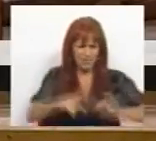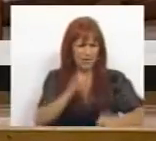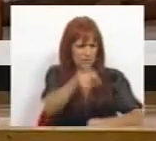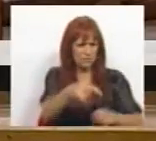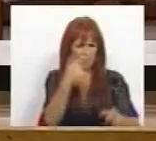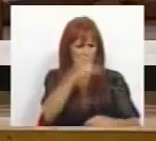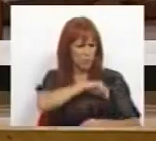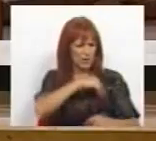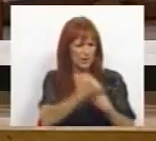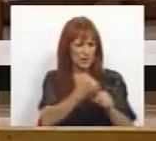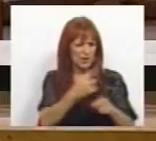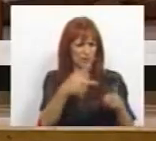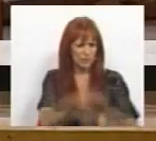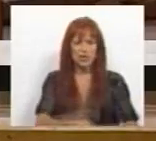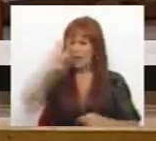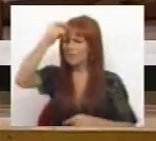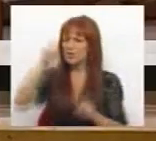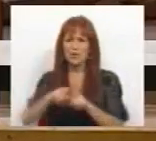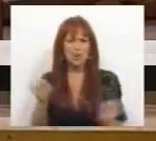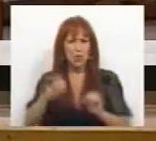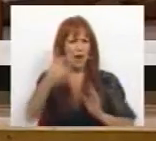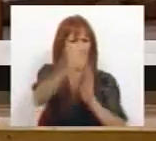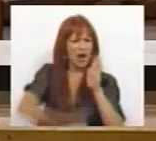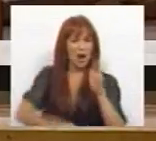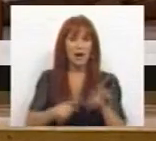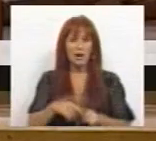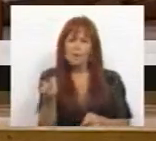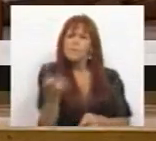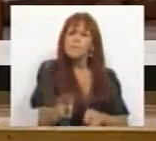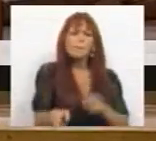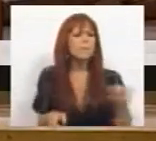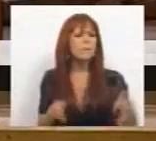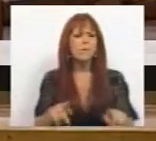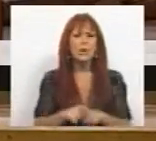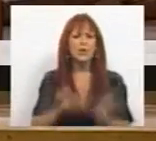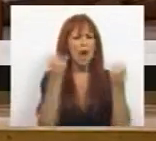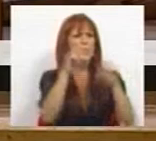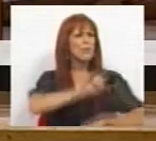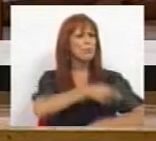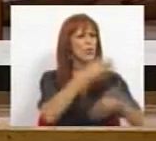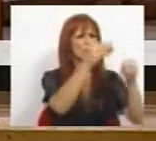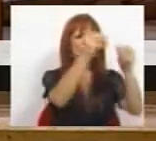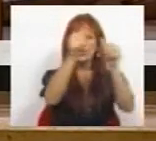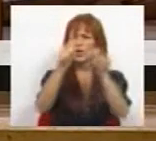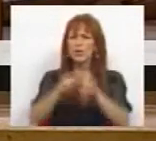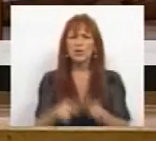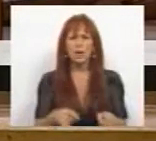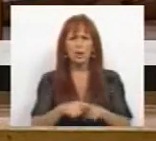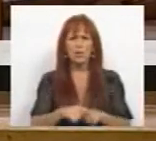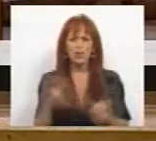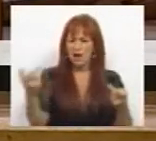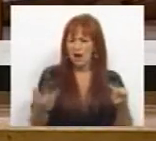sobre os rendimentos do trabalho, desrespeito pela Constituição, ingerências na autonomia do poder local e um